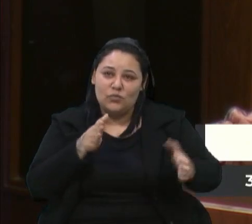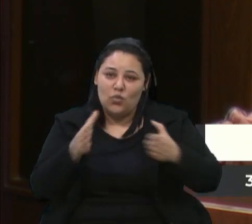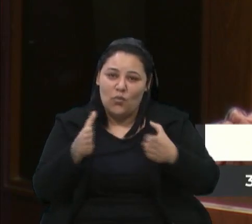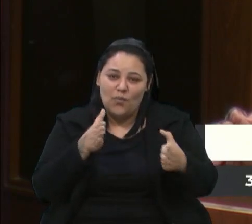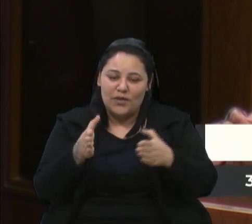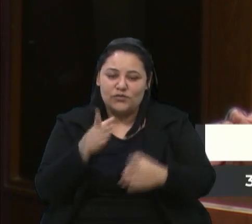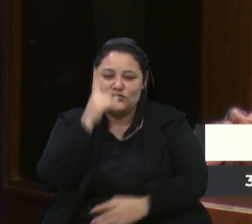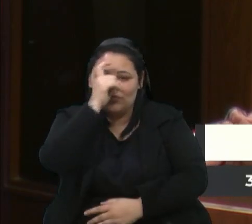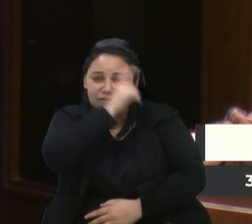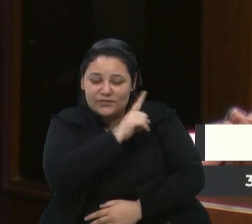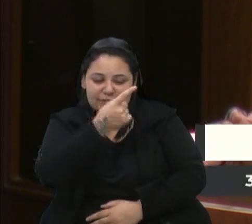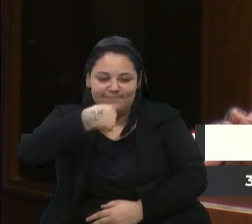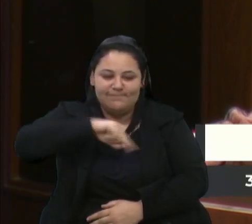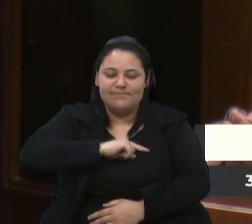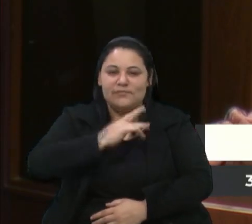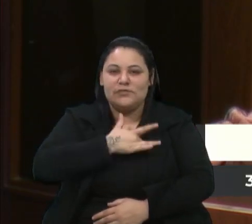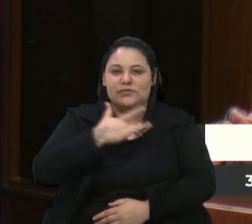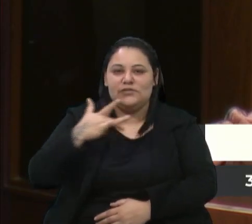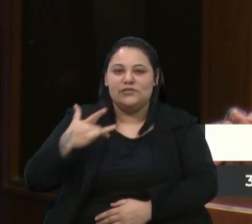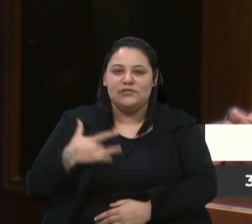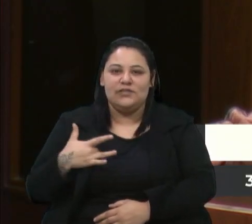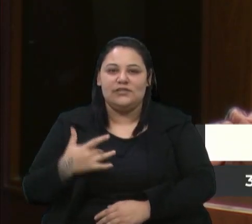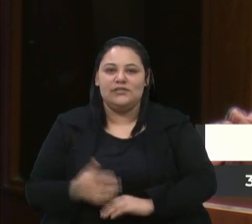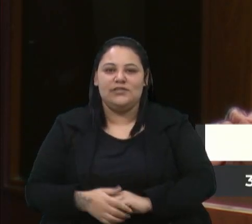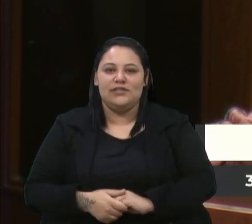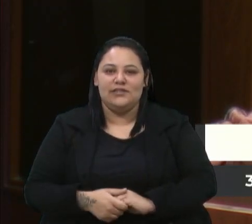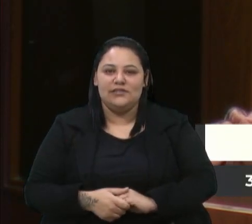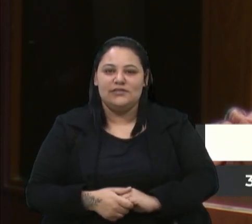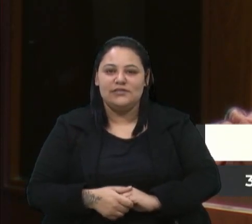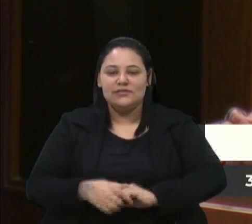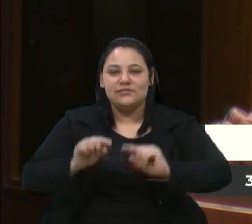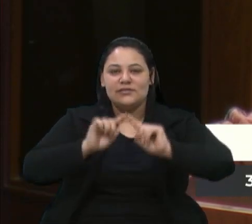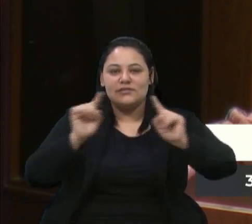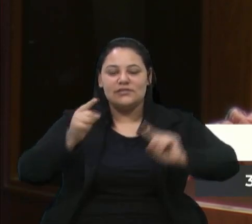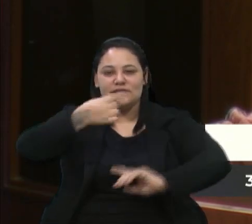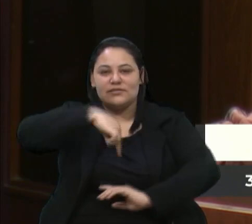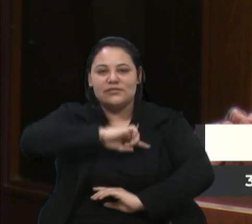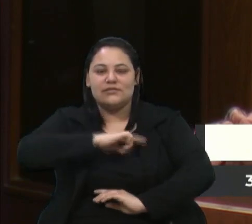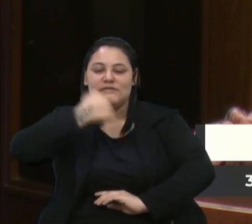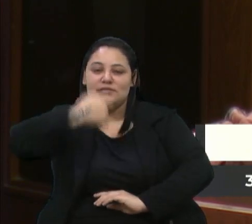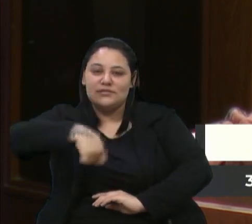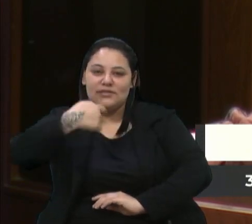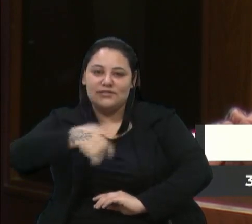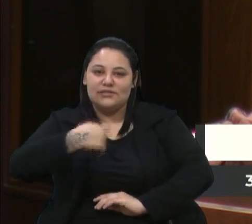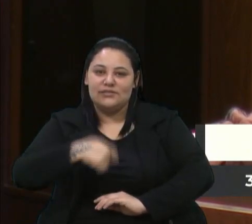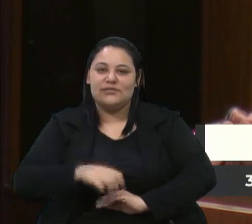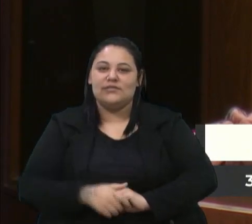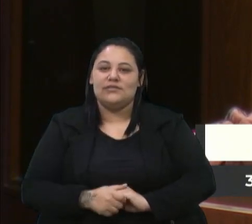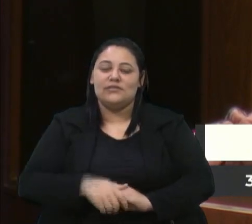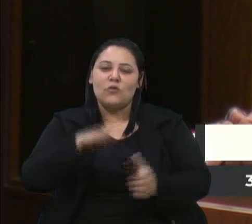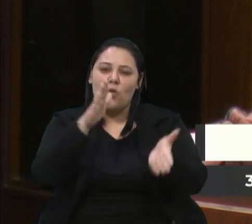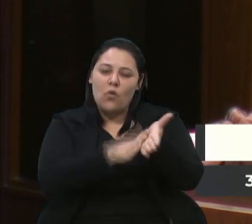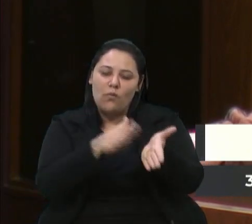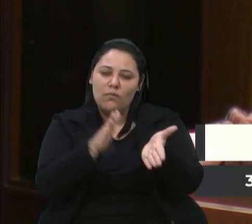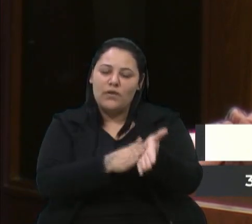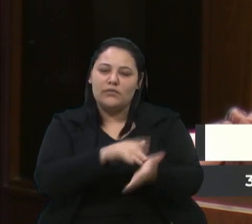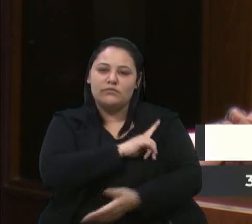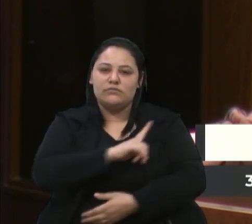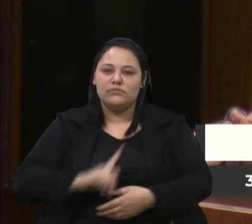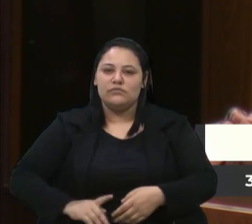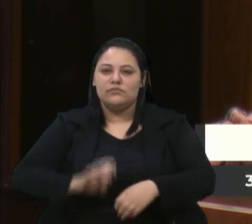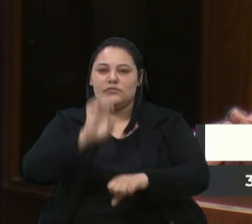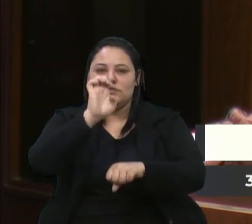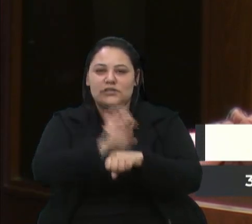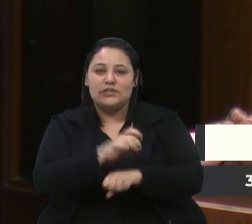crítico da nossa saúde, mas que a gente precisa, ainda assim, cobrar que o governo do estado